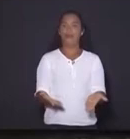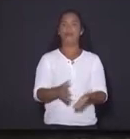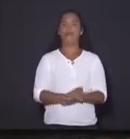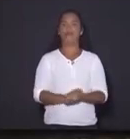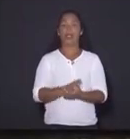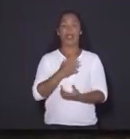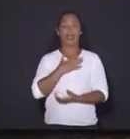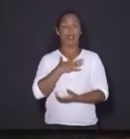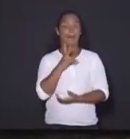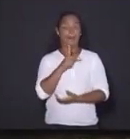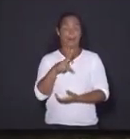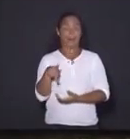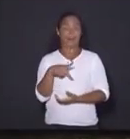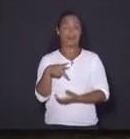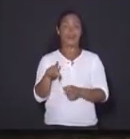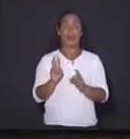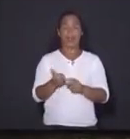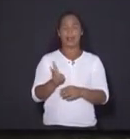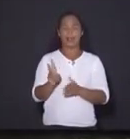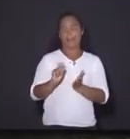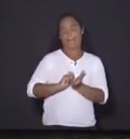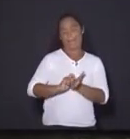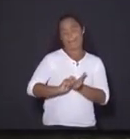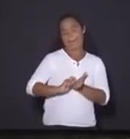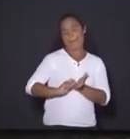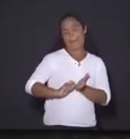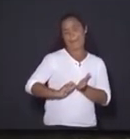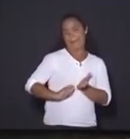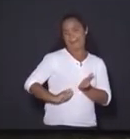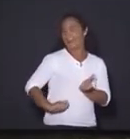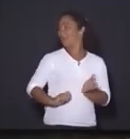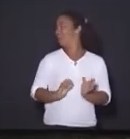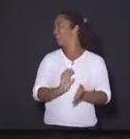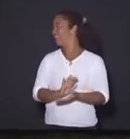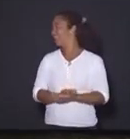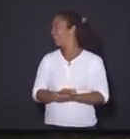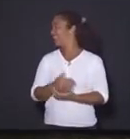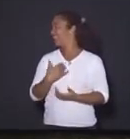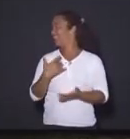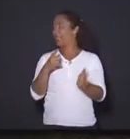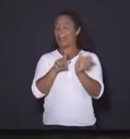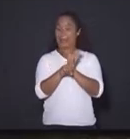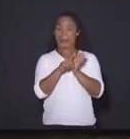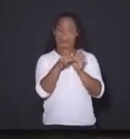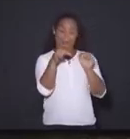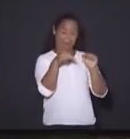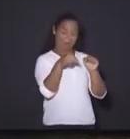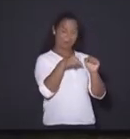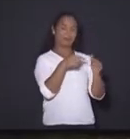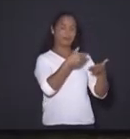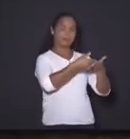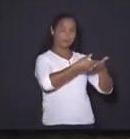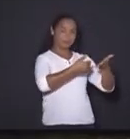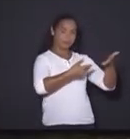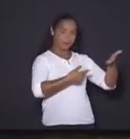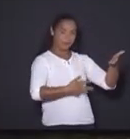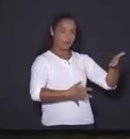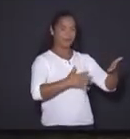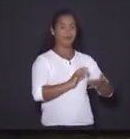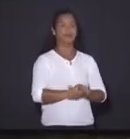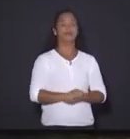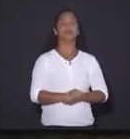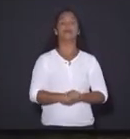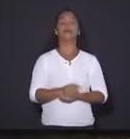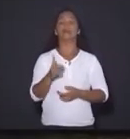boa professora sempre tem um caderninho né tudo anotado então as minhas questões estão aqui elas são essas é